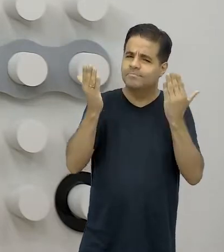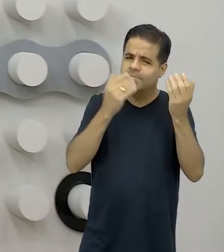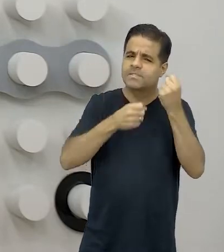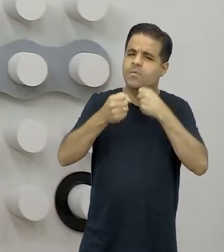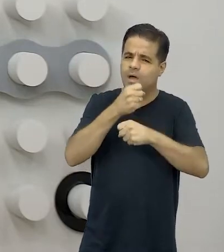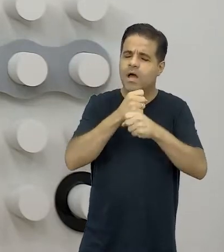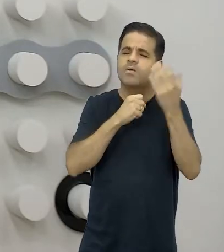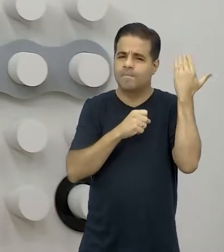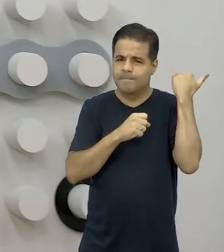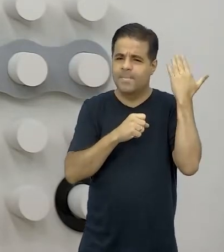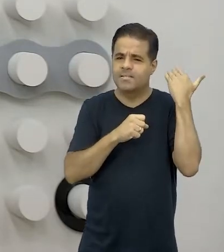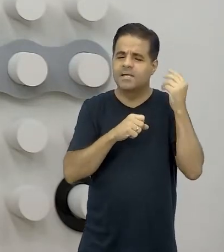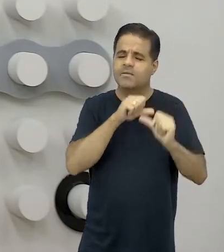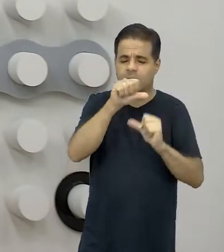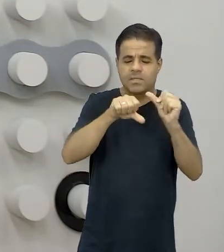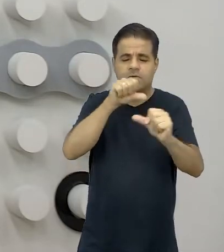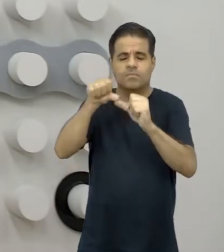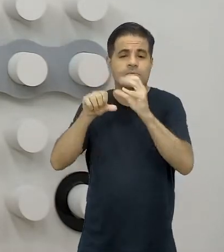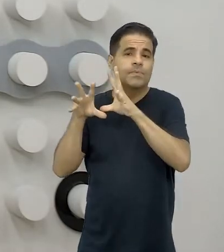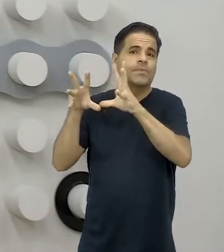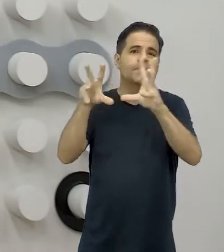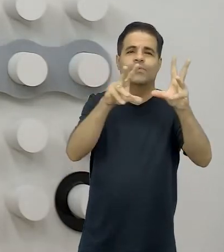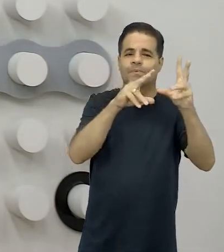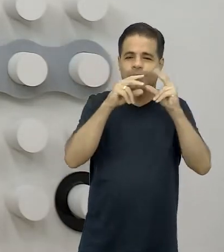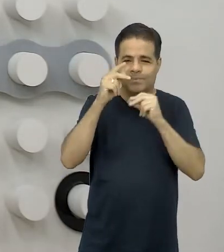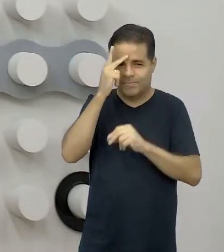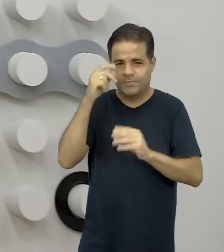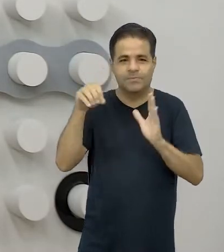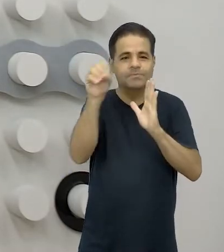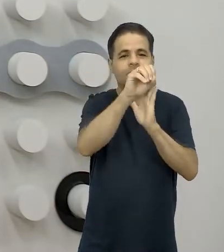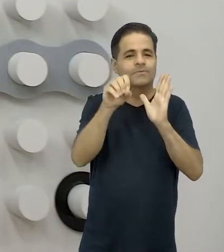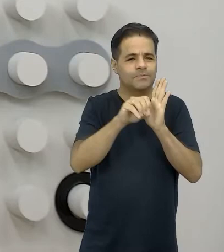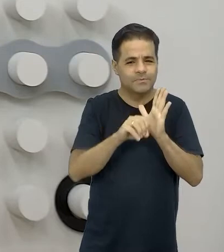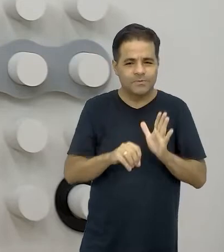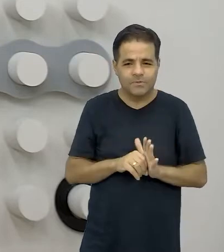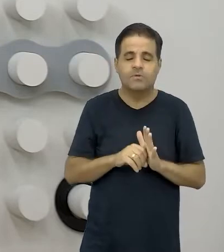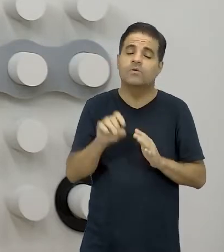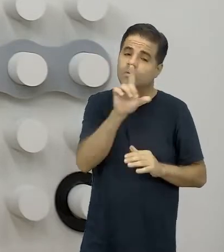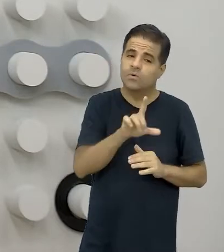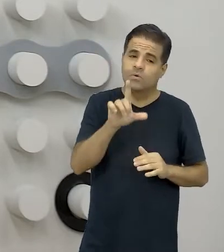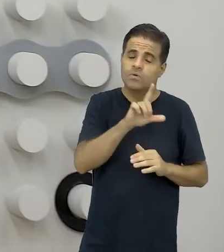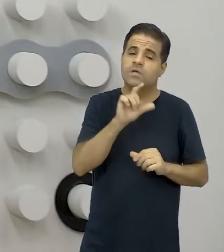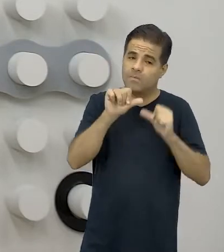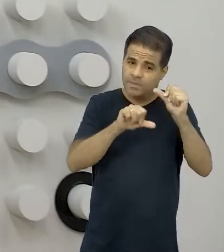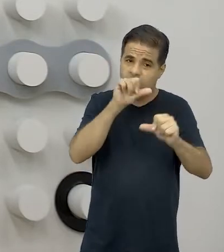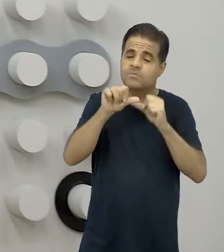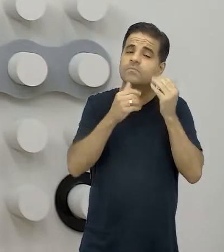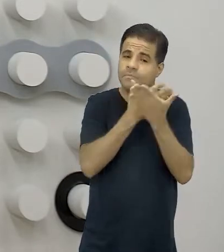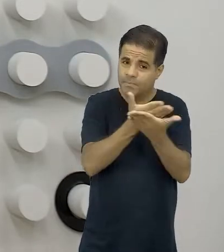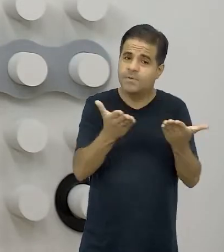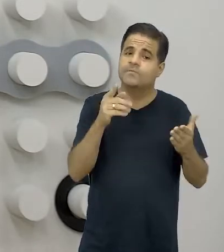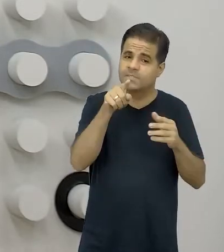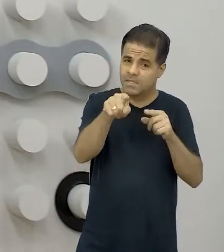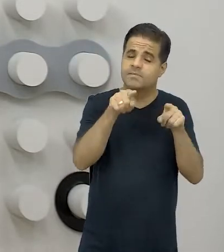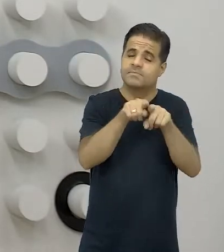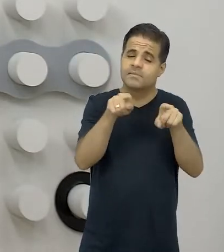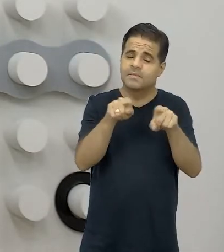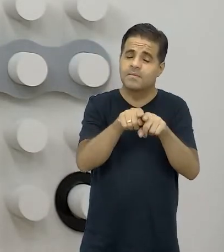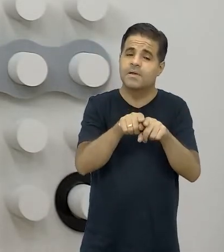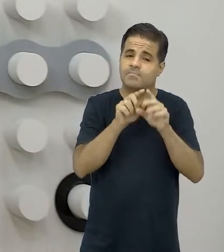passado. É uma transformação para todo mundo aqui do Centro de Mídias, então, obviamente, é uma transformação para vocês